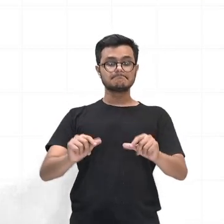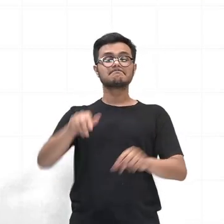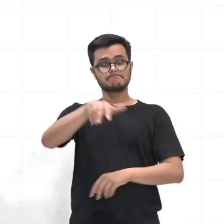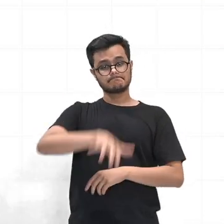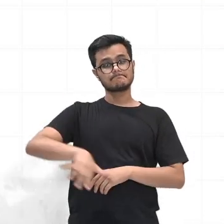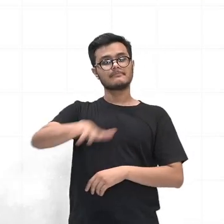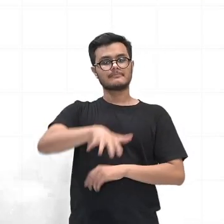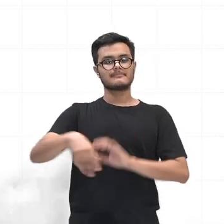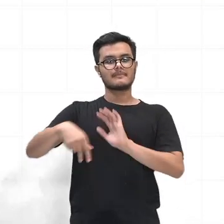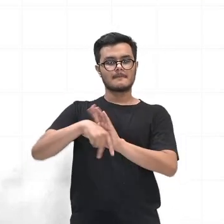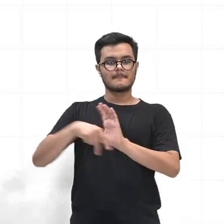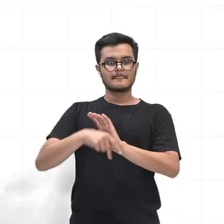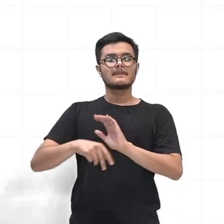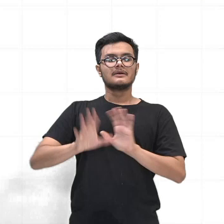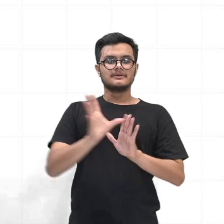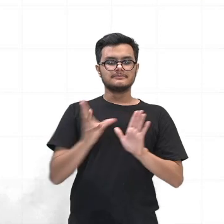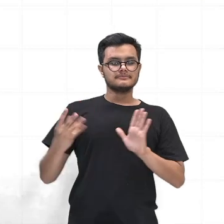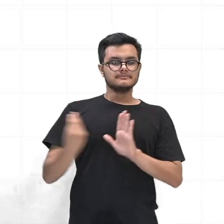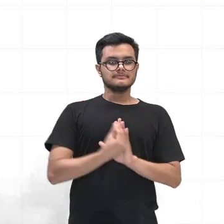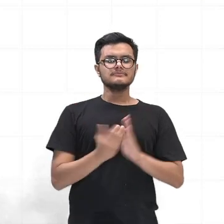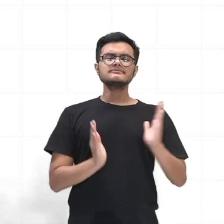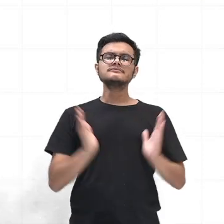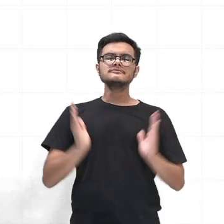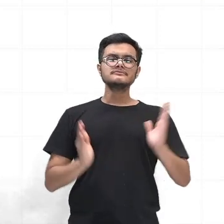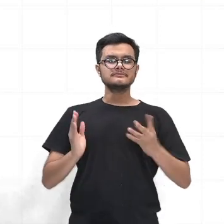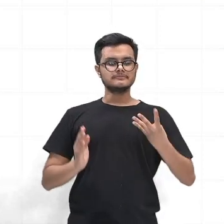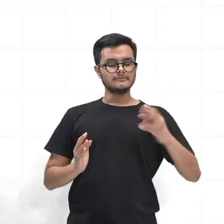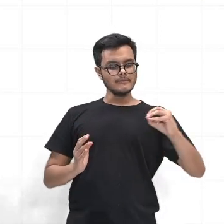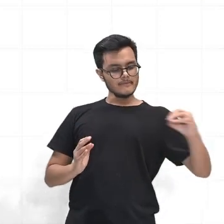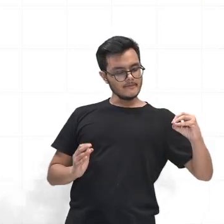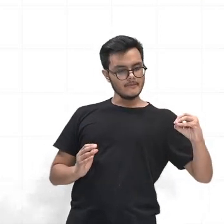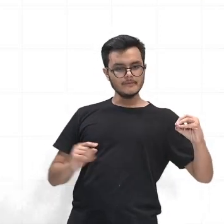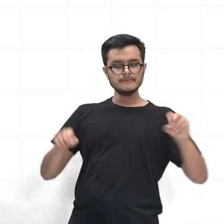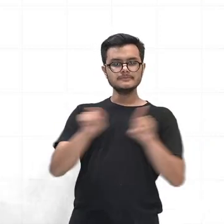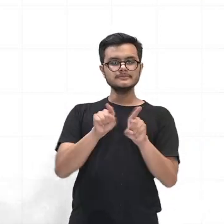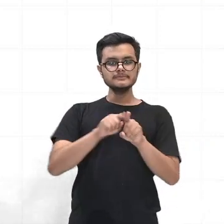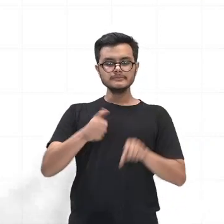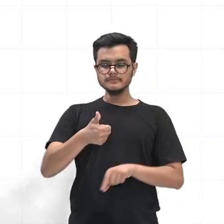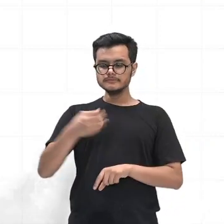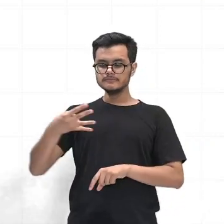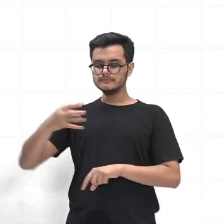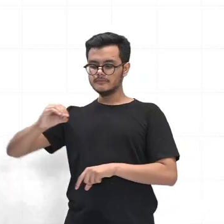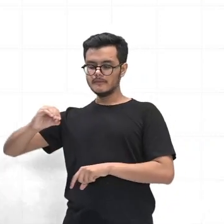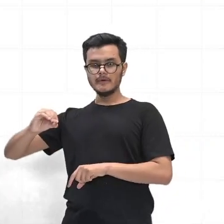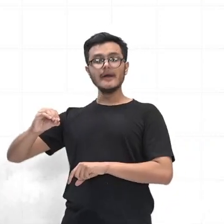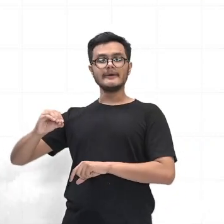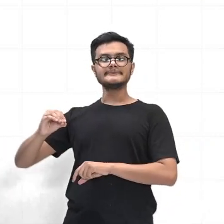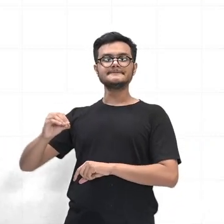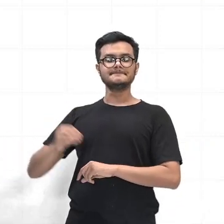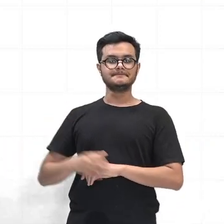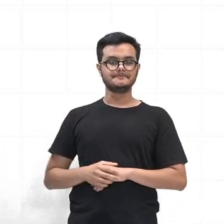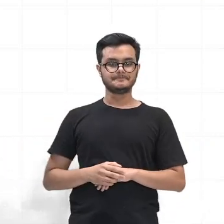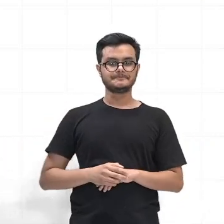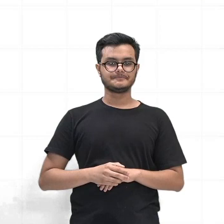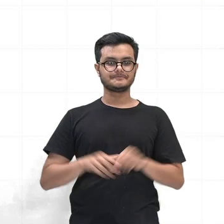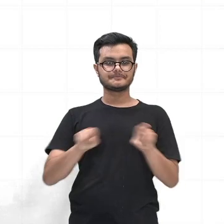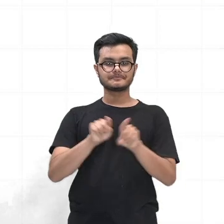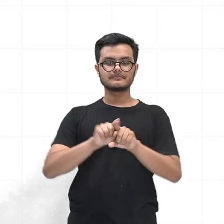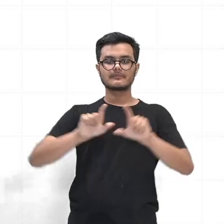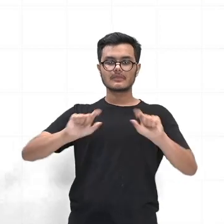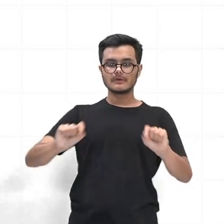Marajó, na região amazônica, ali entre o ano de 400 e 1400 d.C., conhecidos por